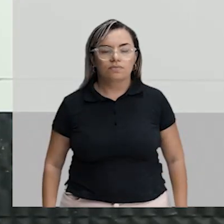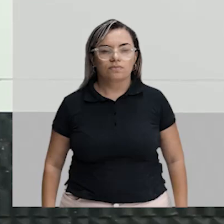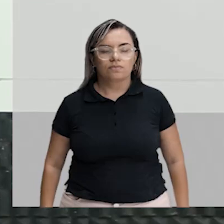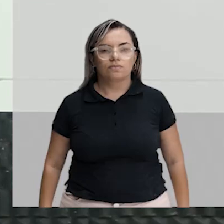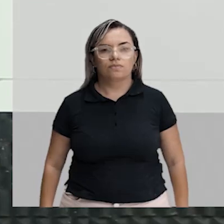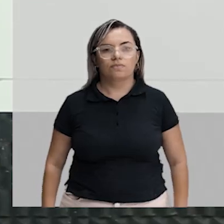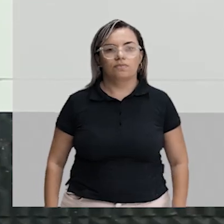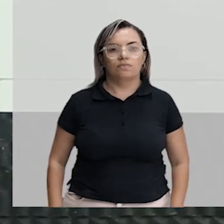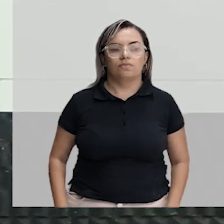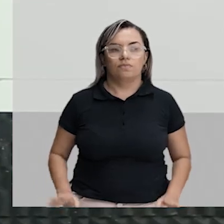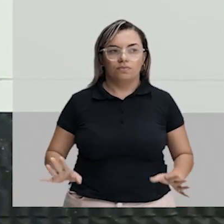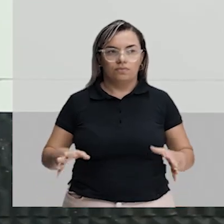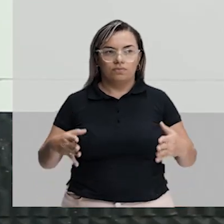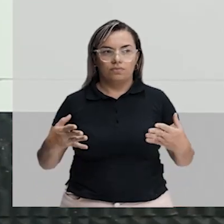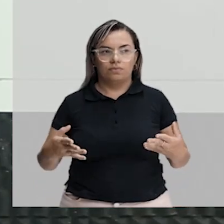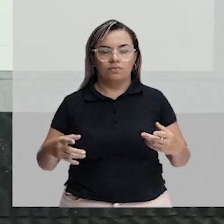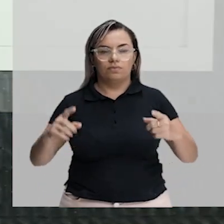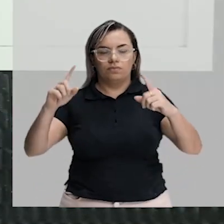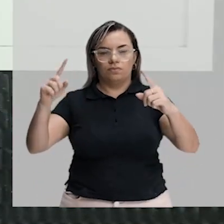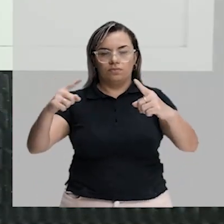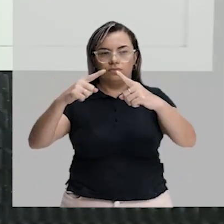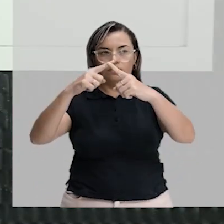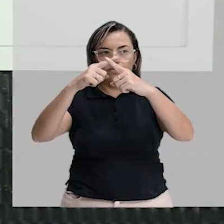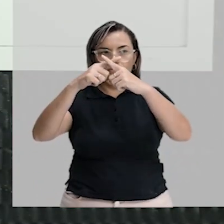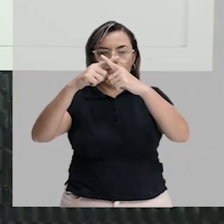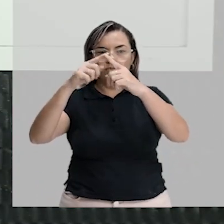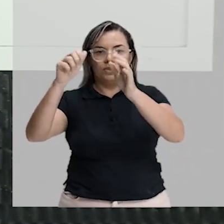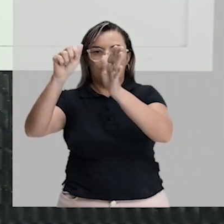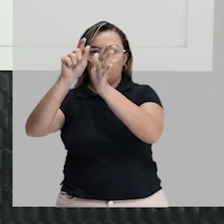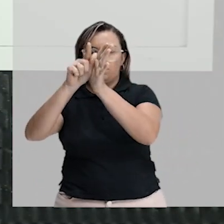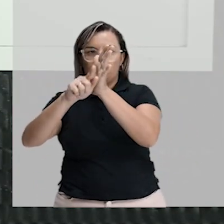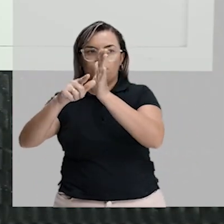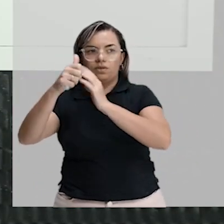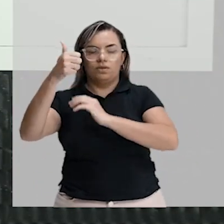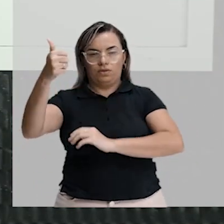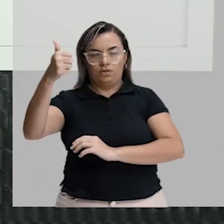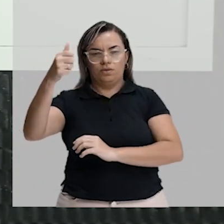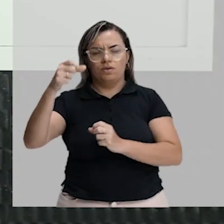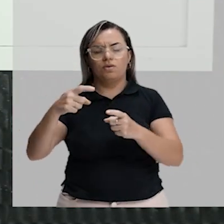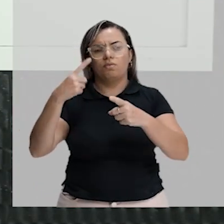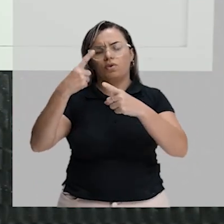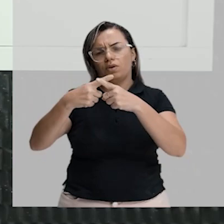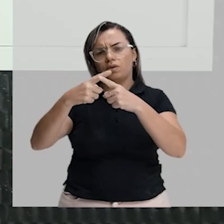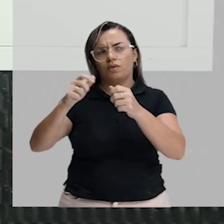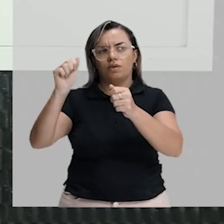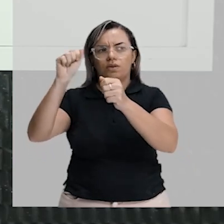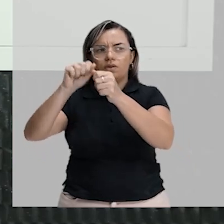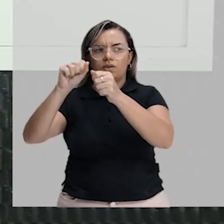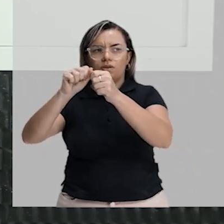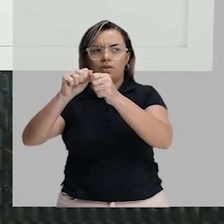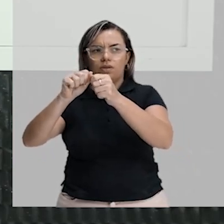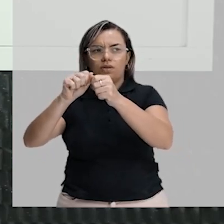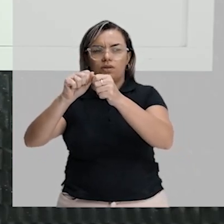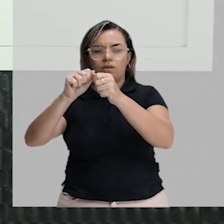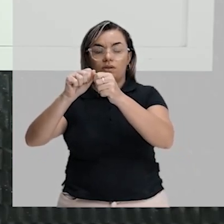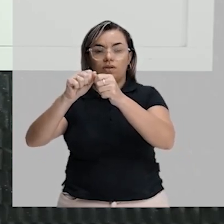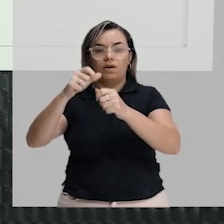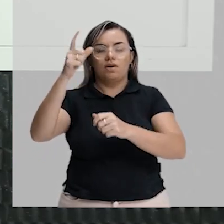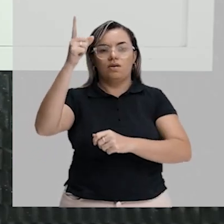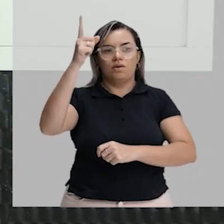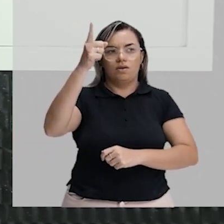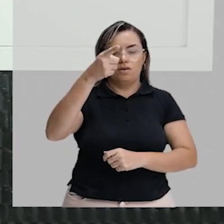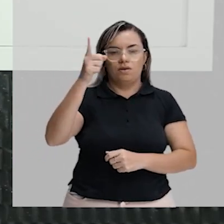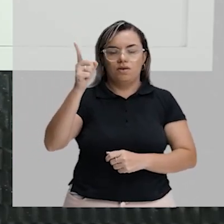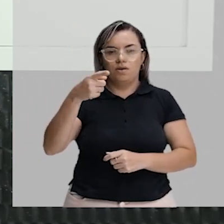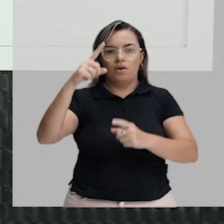Então, pessoal, olha só. Então, multipliquei aqui por menos 1. Por que a gente fez essa multiplicação? Para poder cancelar esse